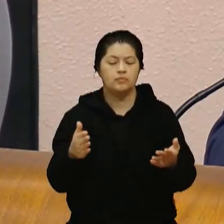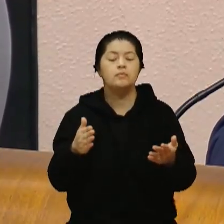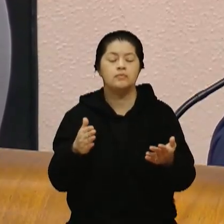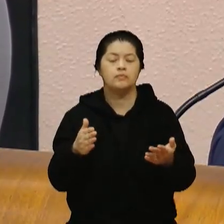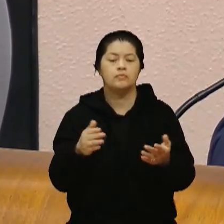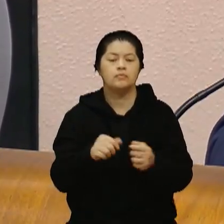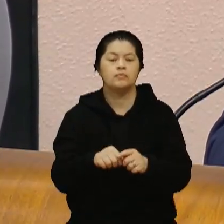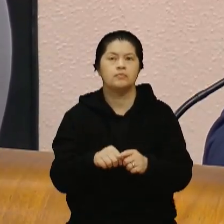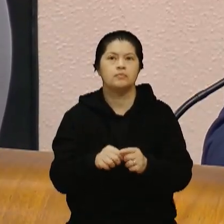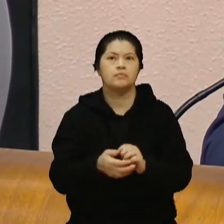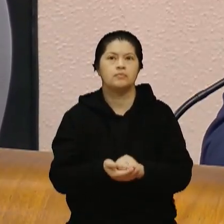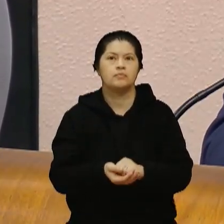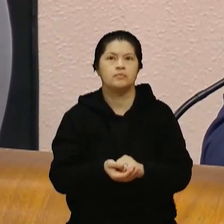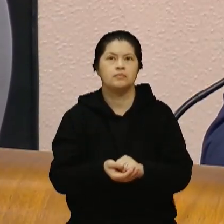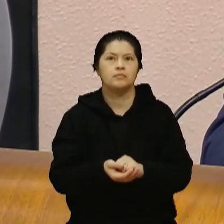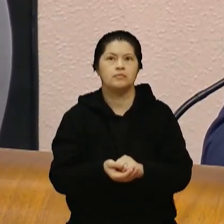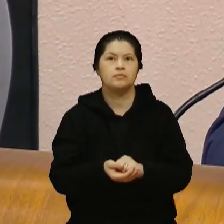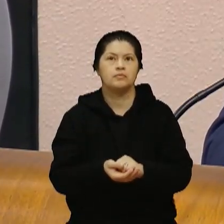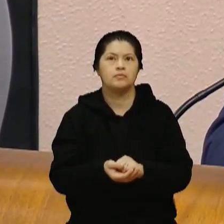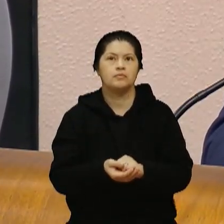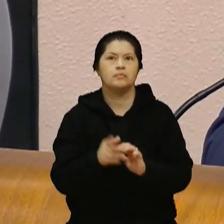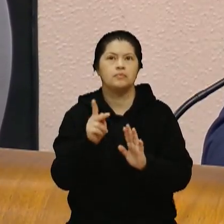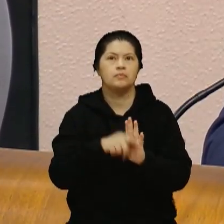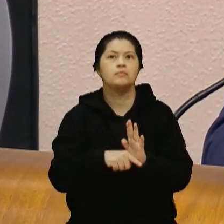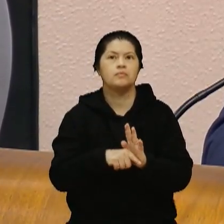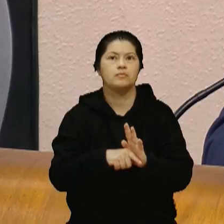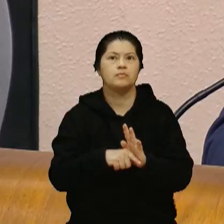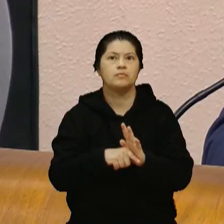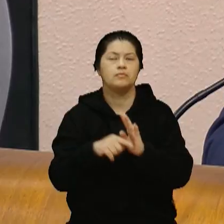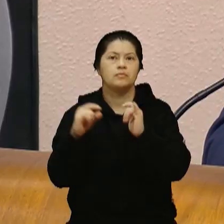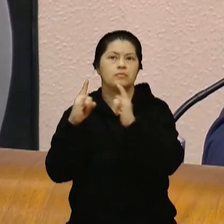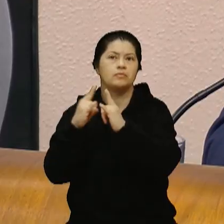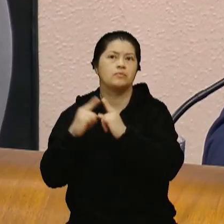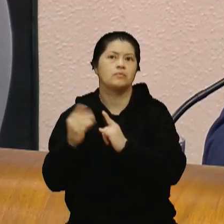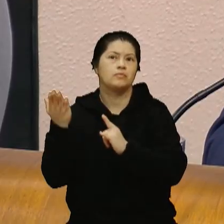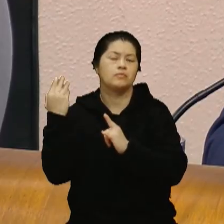e eu vou quebrar o protocolo. Esse prêmio foi instituído lá no ano de